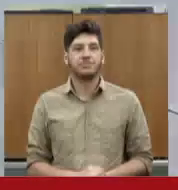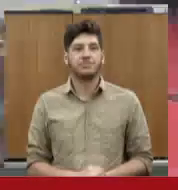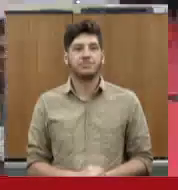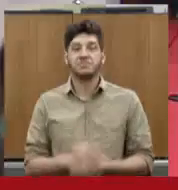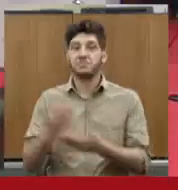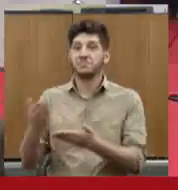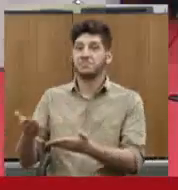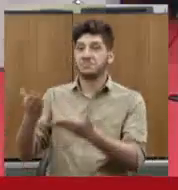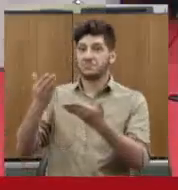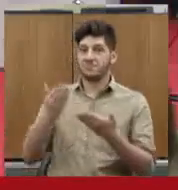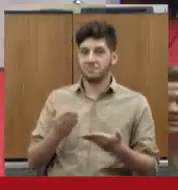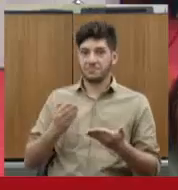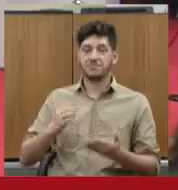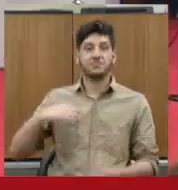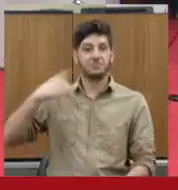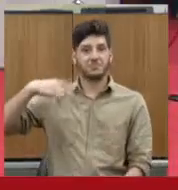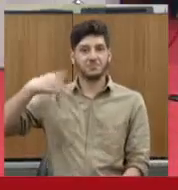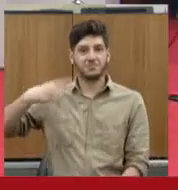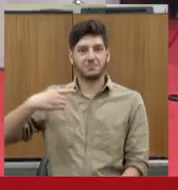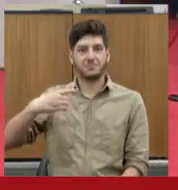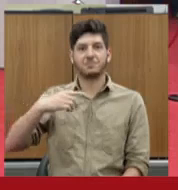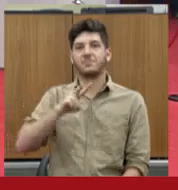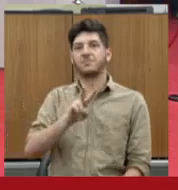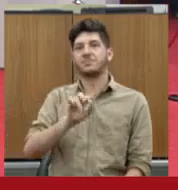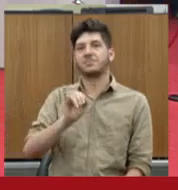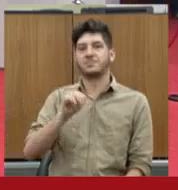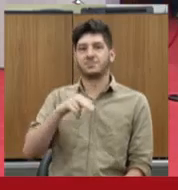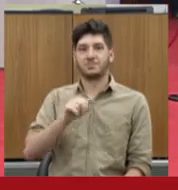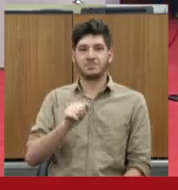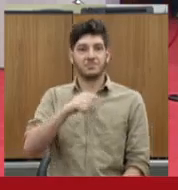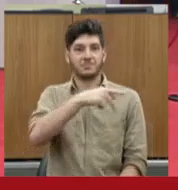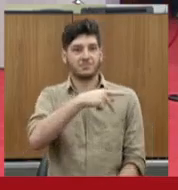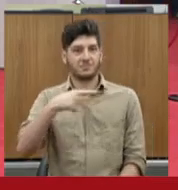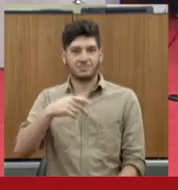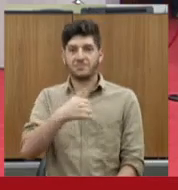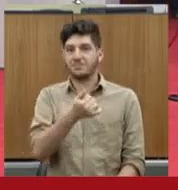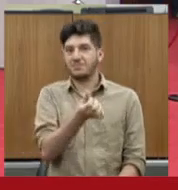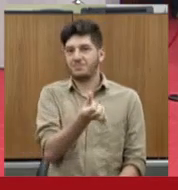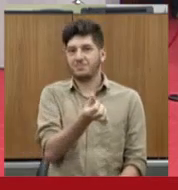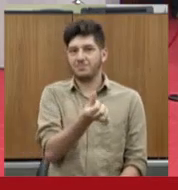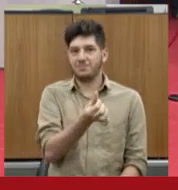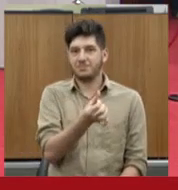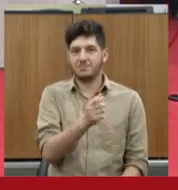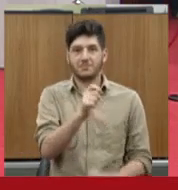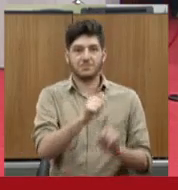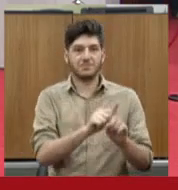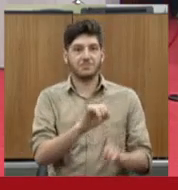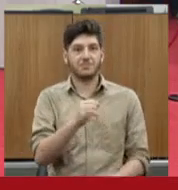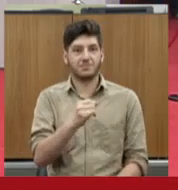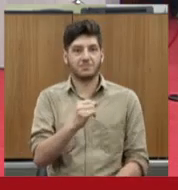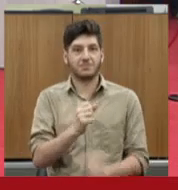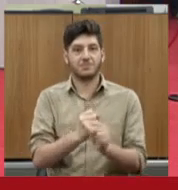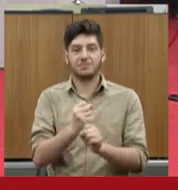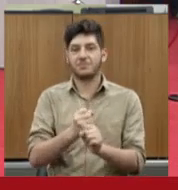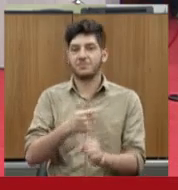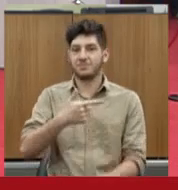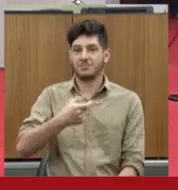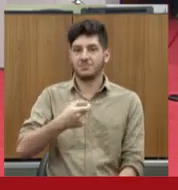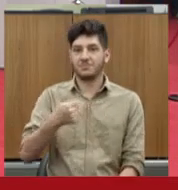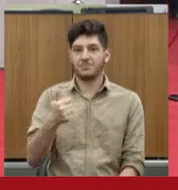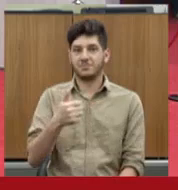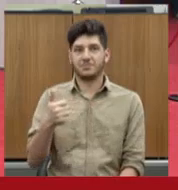Convidamos doutor Viana, presidente da 16ª Legislatura, janeiro 2011.